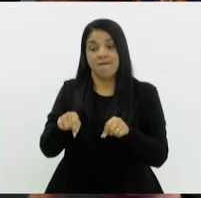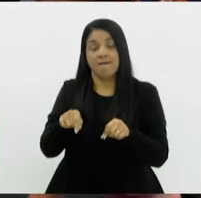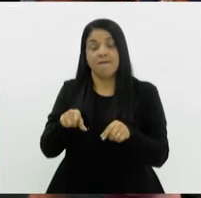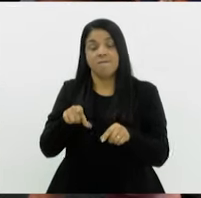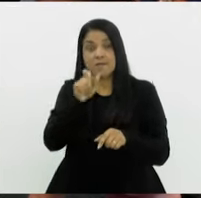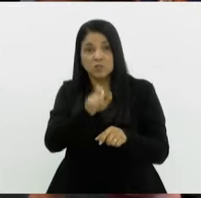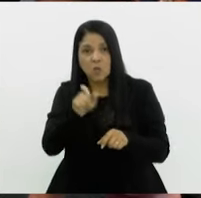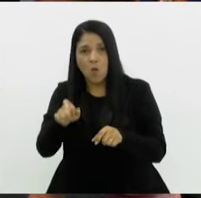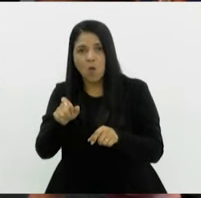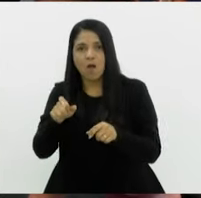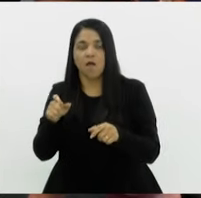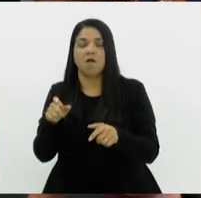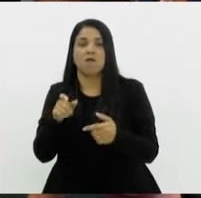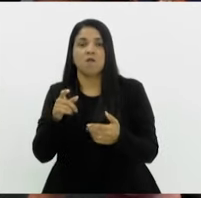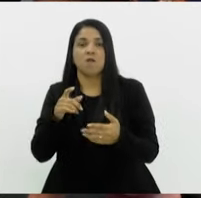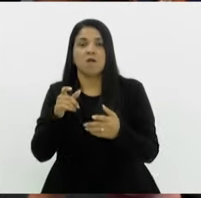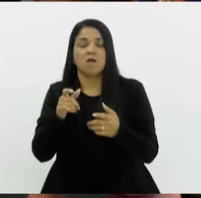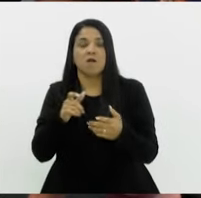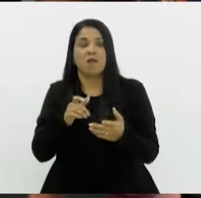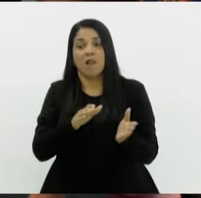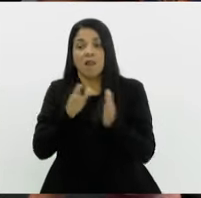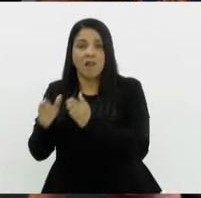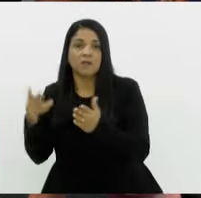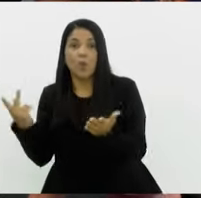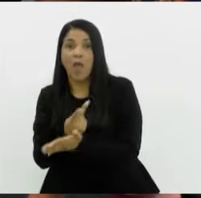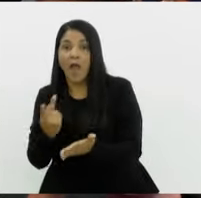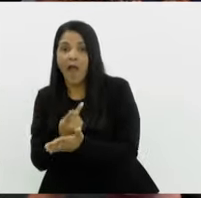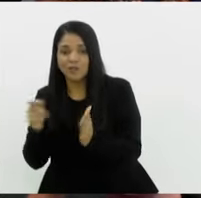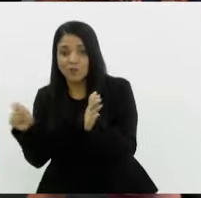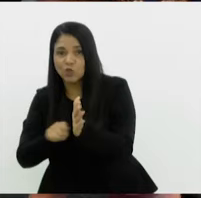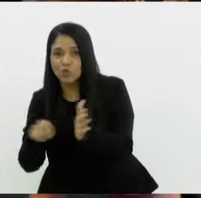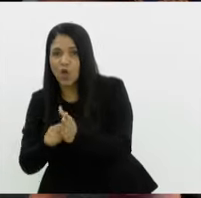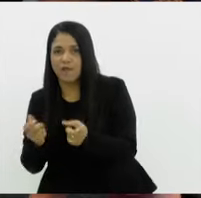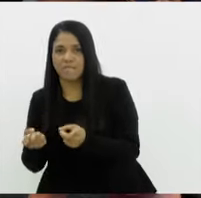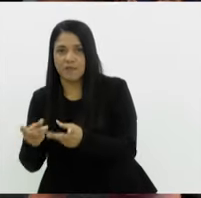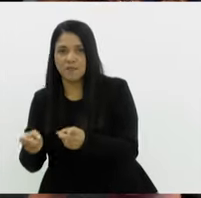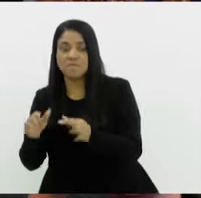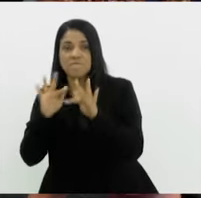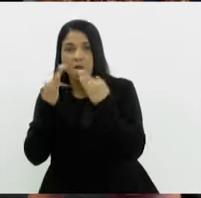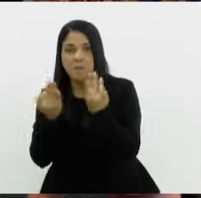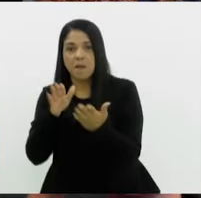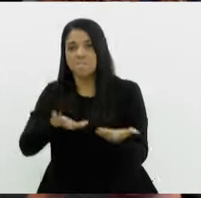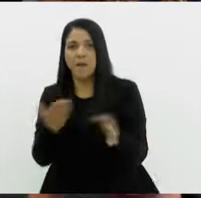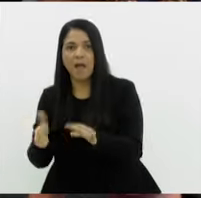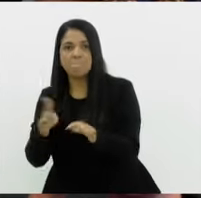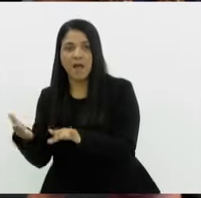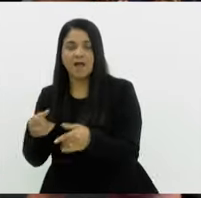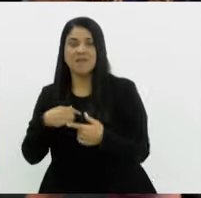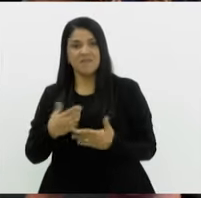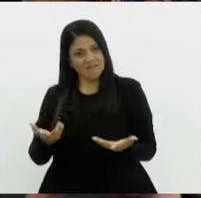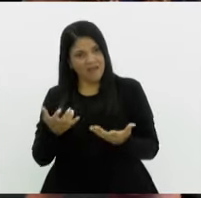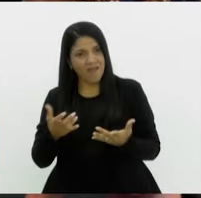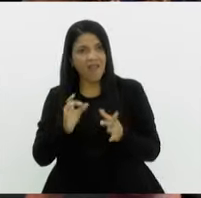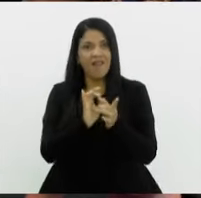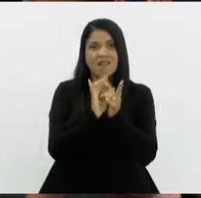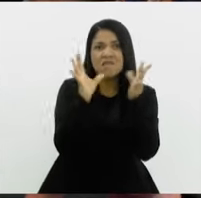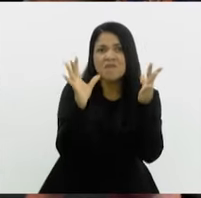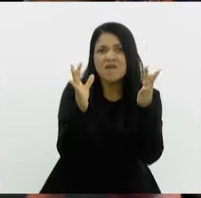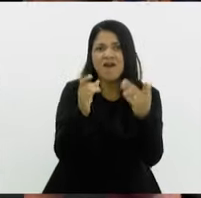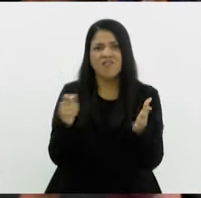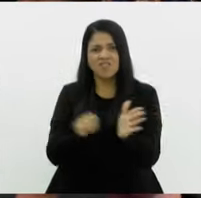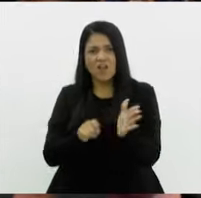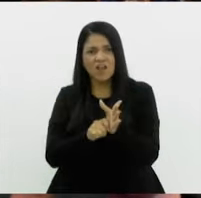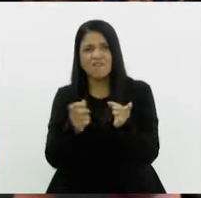nome já diz droga. E quantas famílias vêm se perdendo? E ainda querem liberar a droga. Pelo amor de